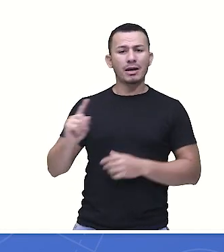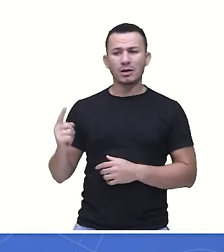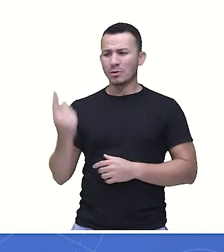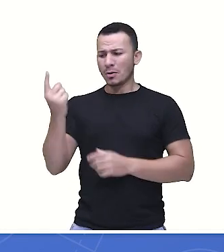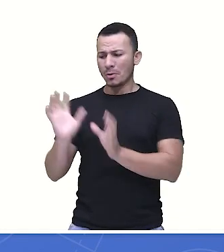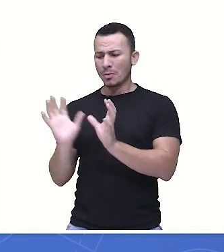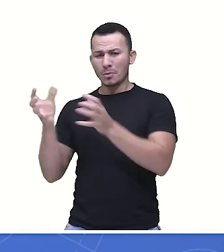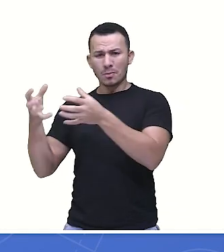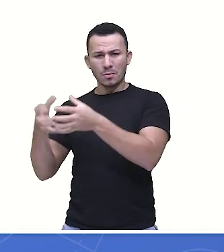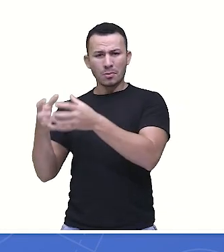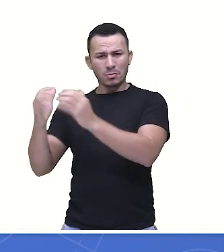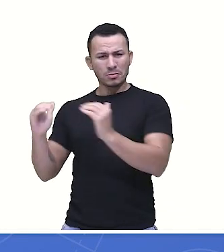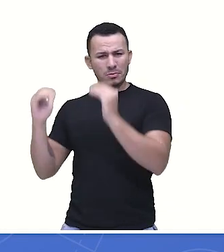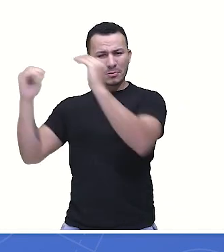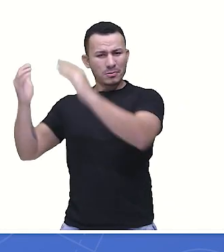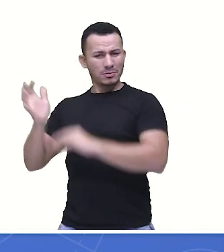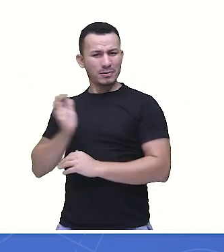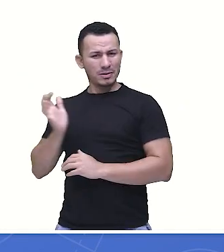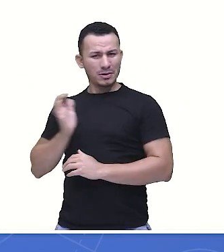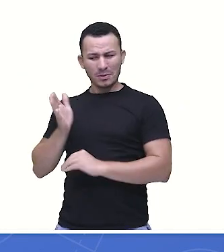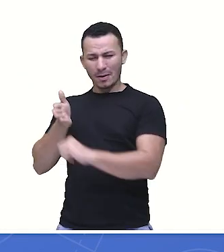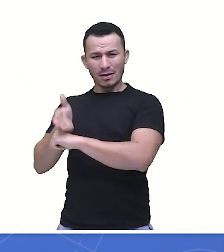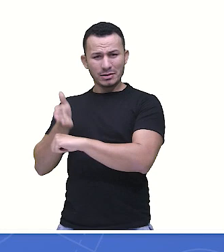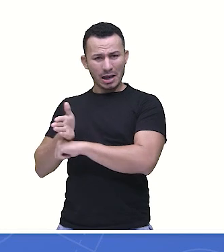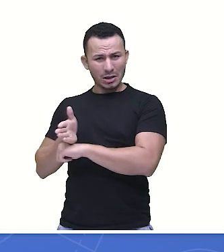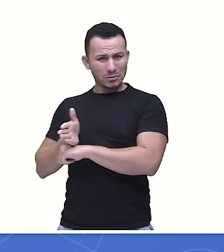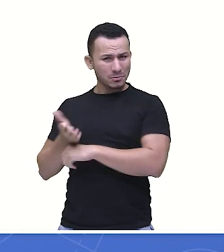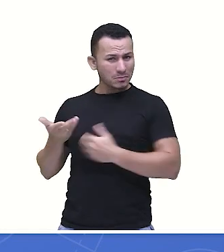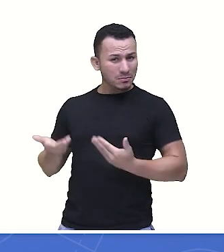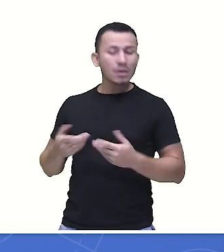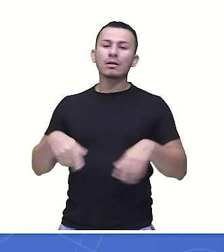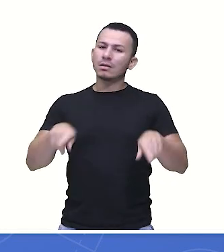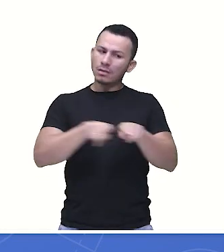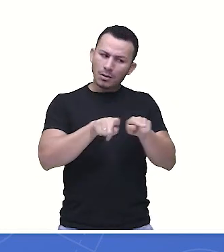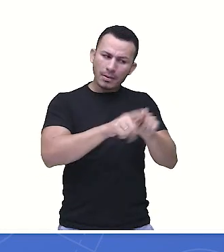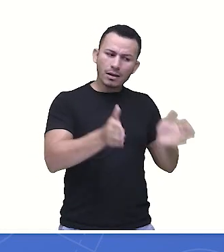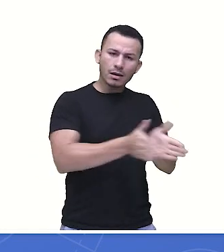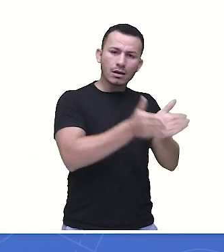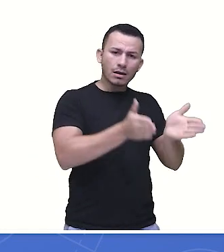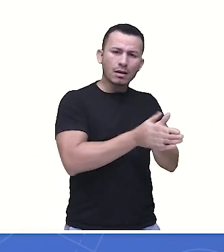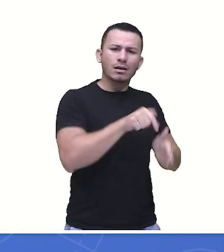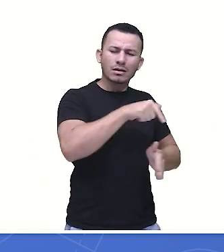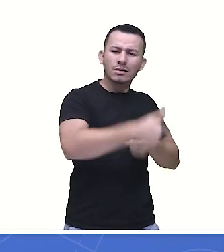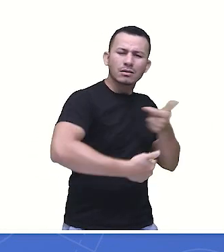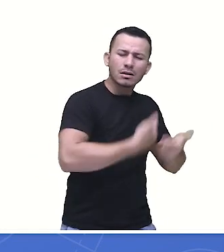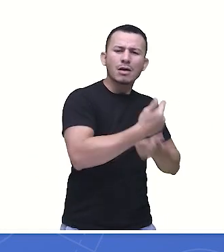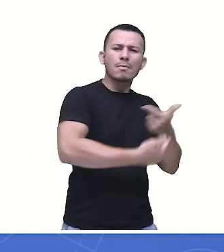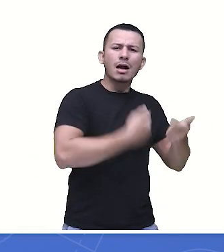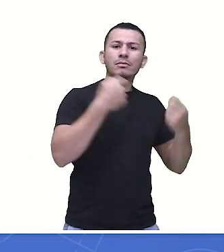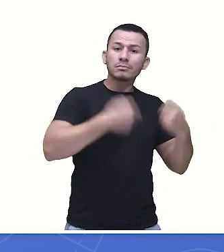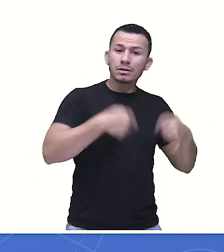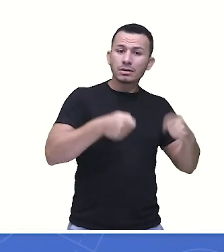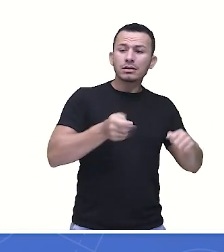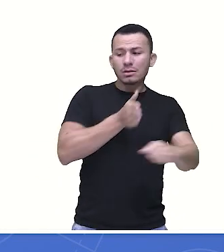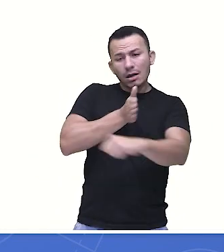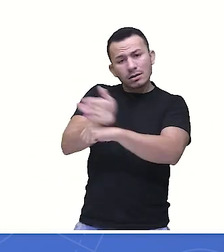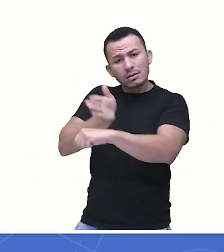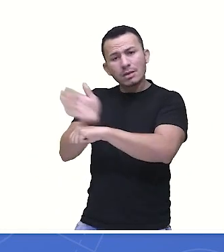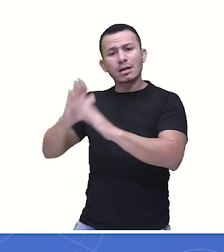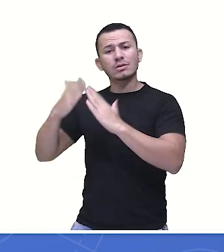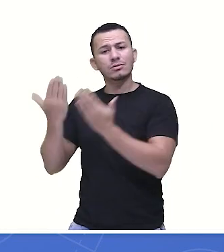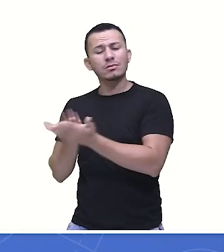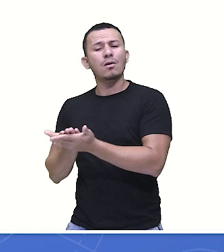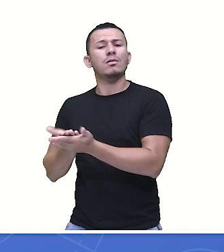classes mais abastadas, as classes mais ricas, mas também que a classe trabalhadora tivesse acesso a uma educação de